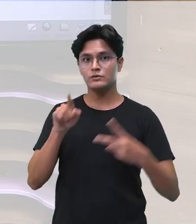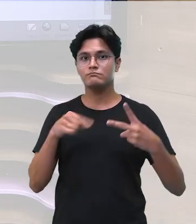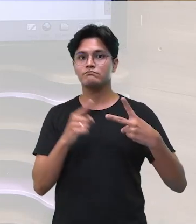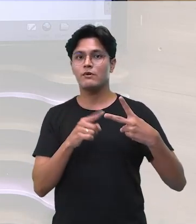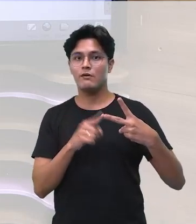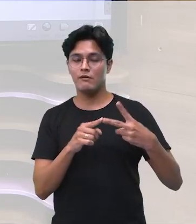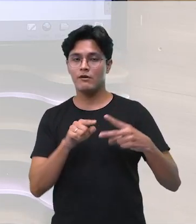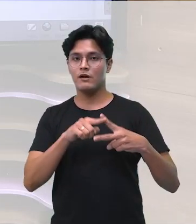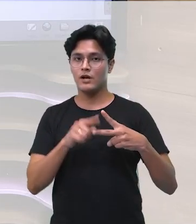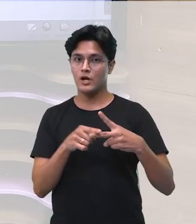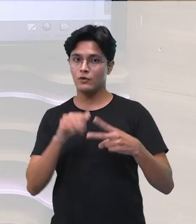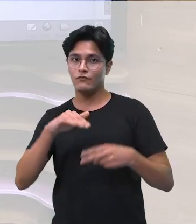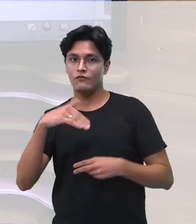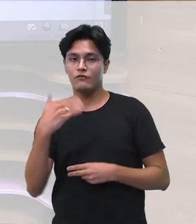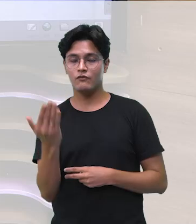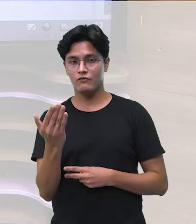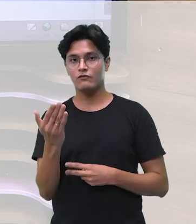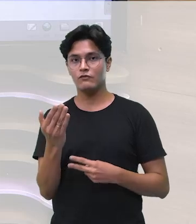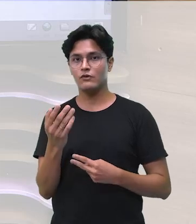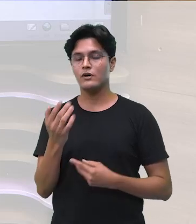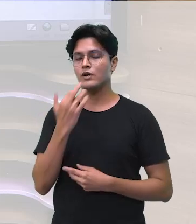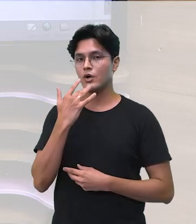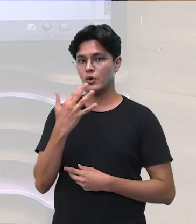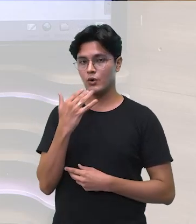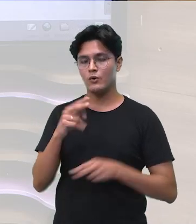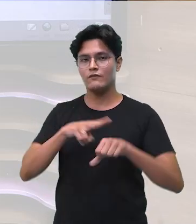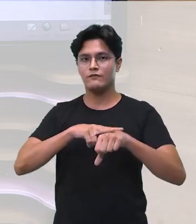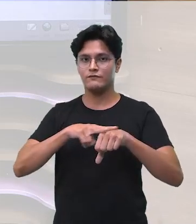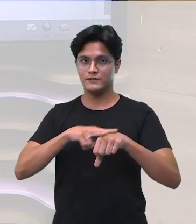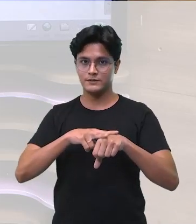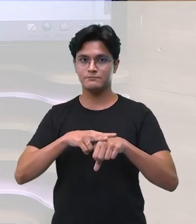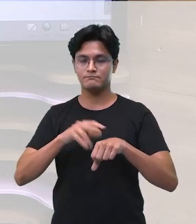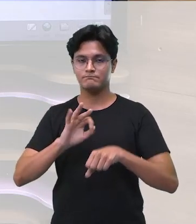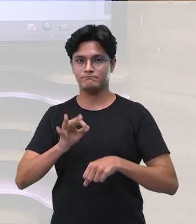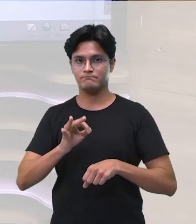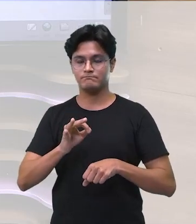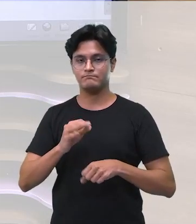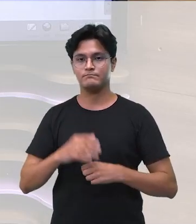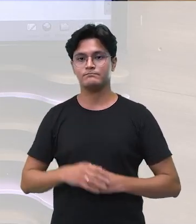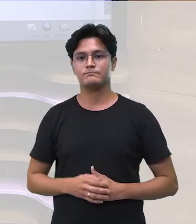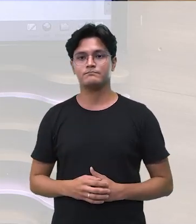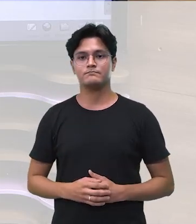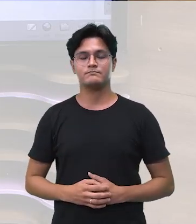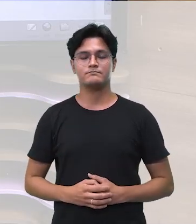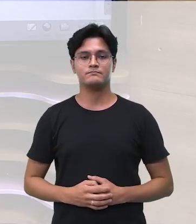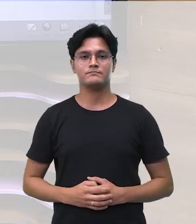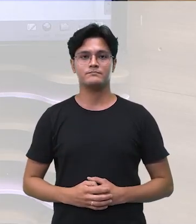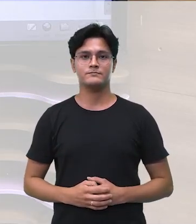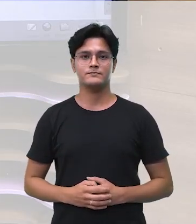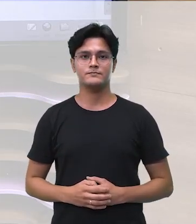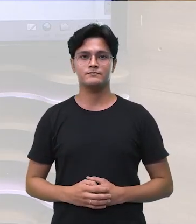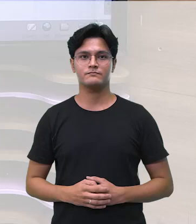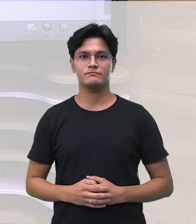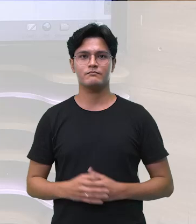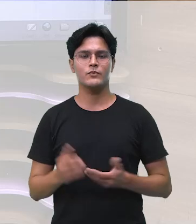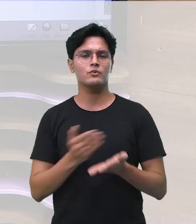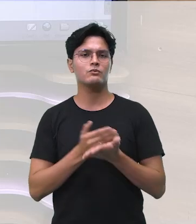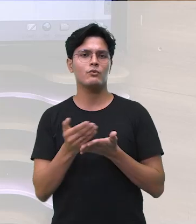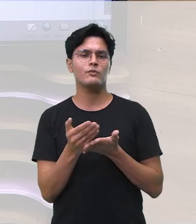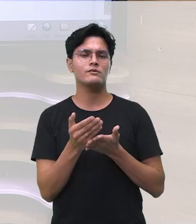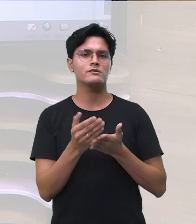para o ângulo externo, que é o que está ali em verdinho, tá? Aí vai entrar um conceito